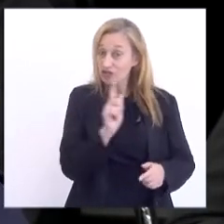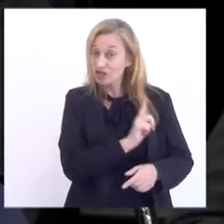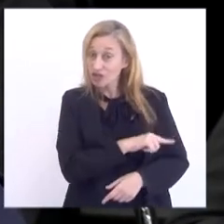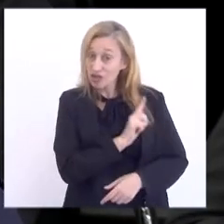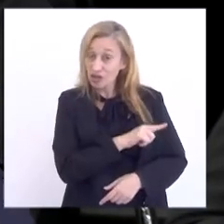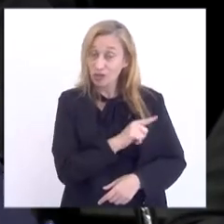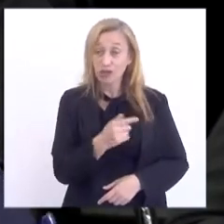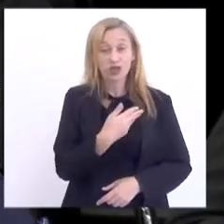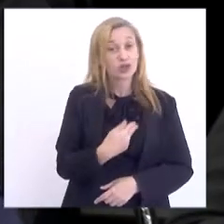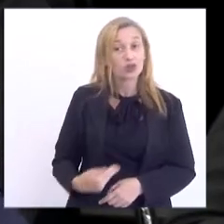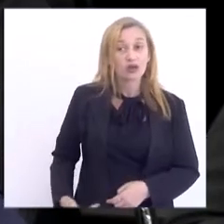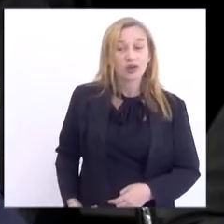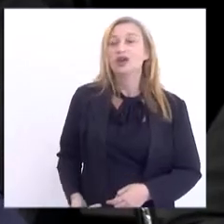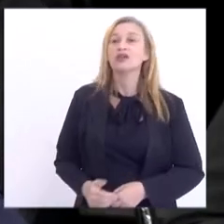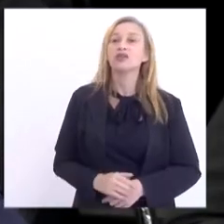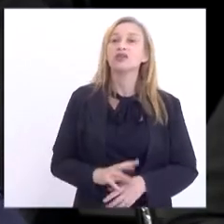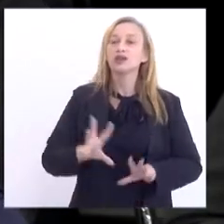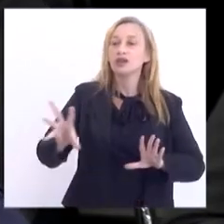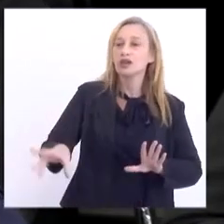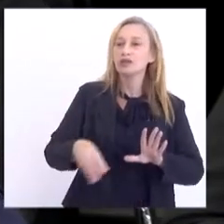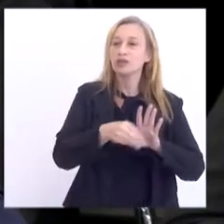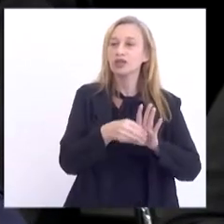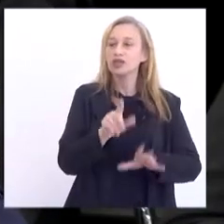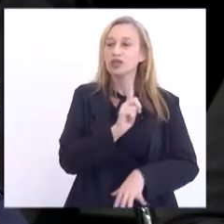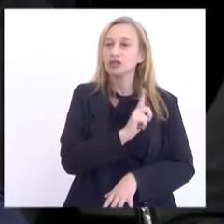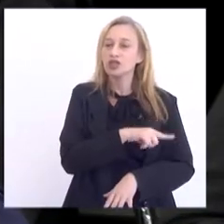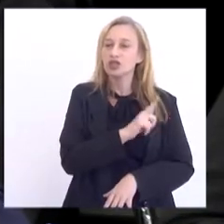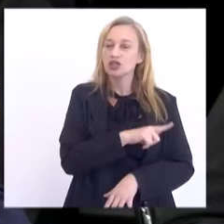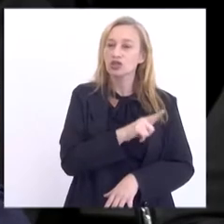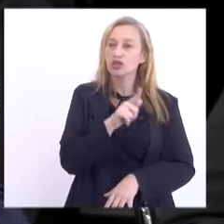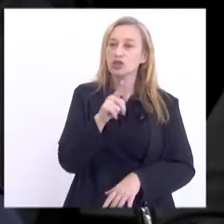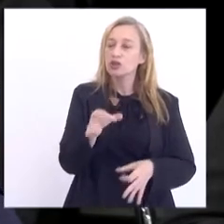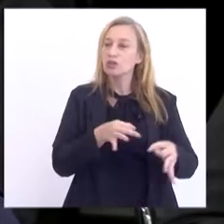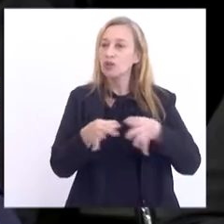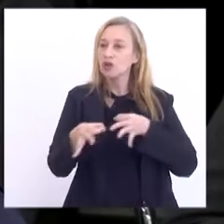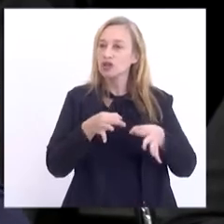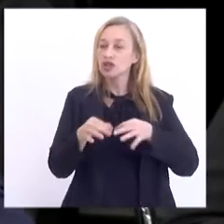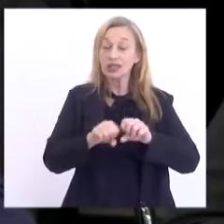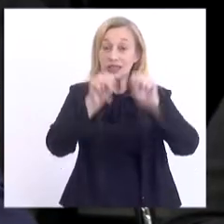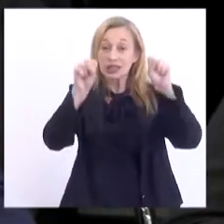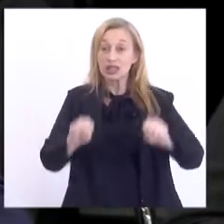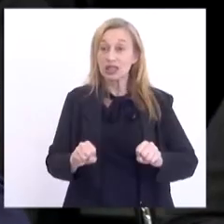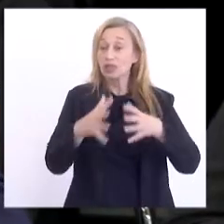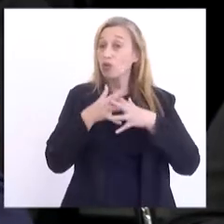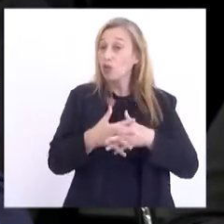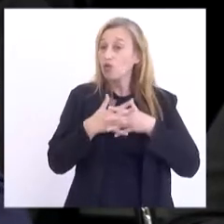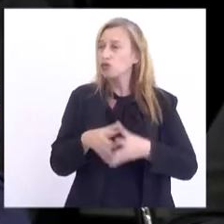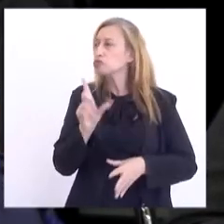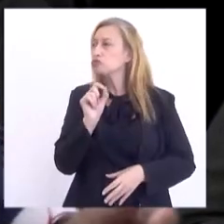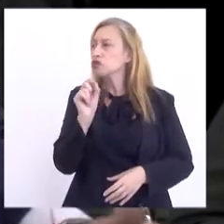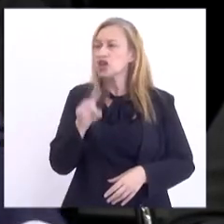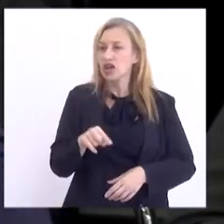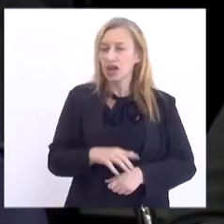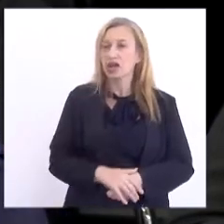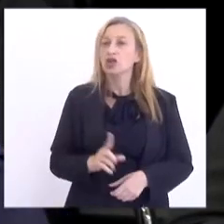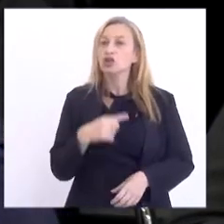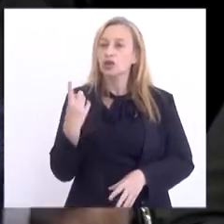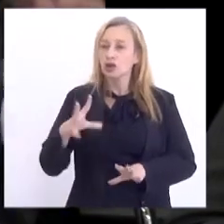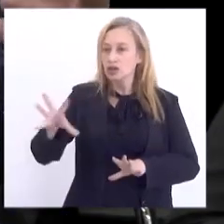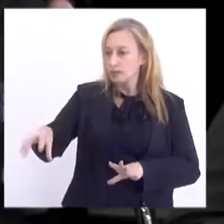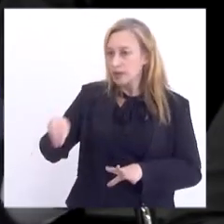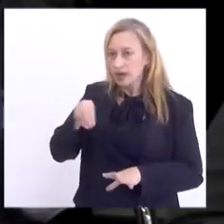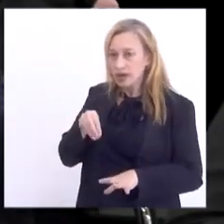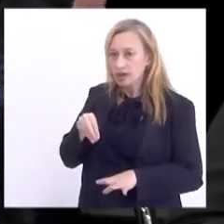gestão desse Governo foi implantação da gestão de projeto de sistemas complexos o que que é isso nós pegamos